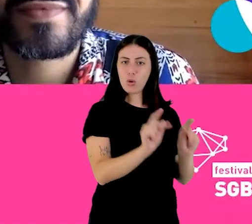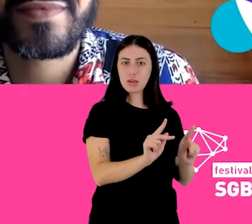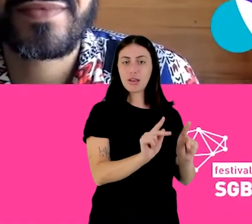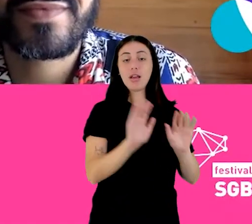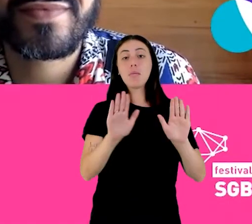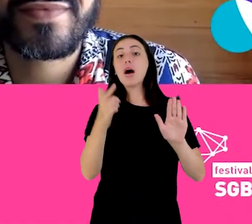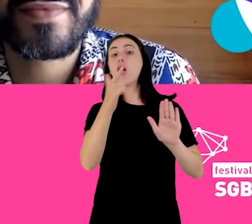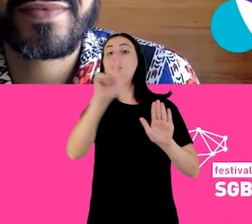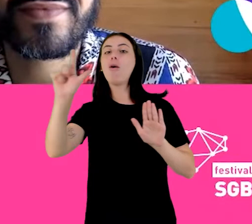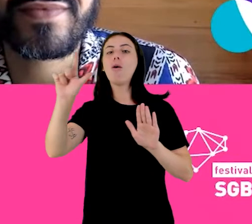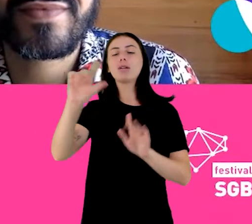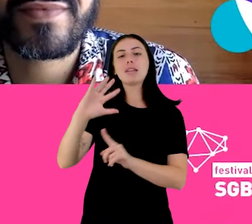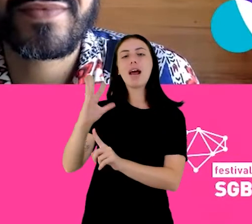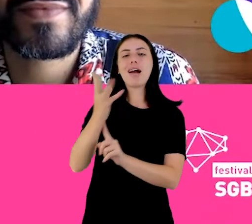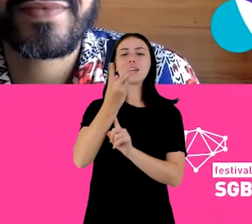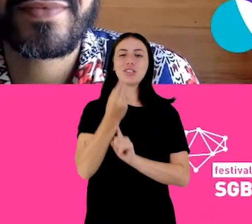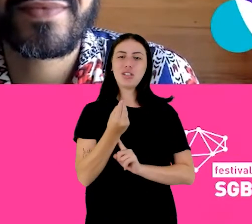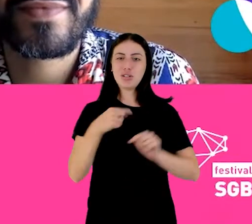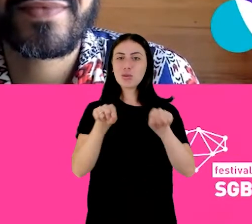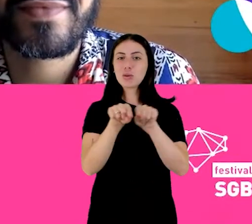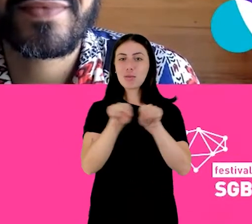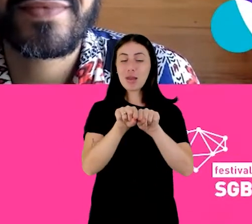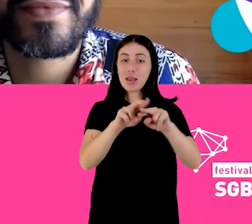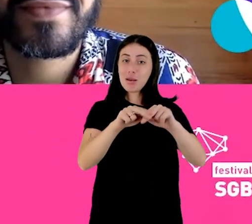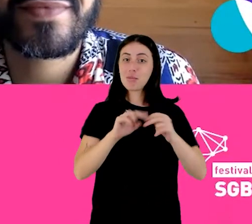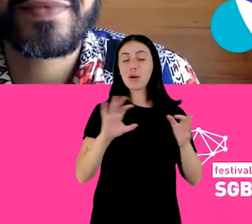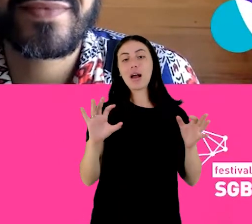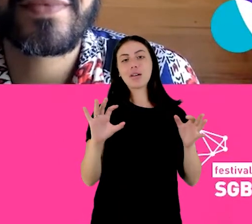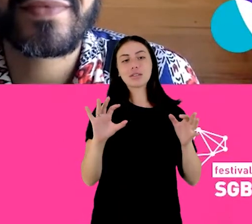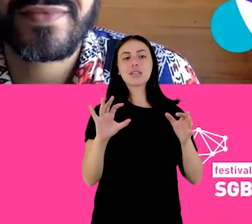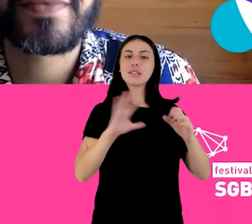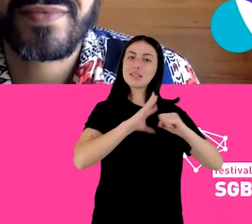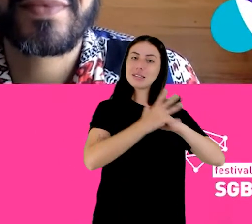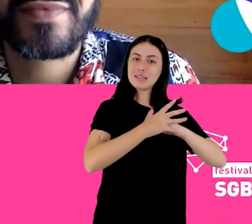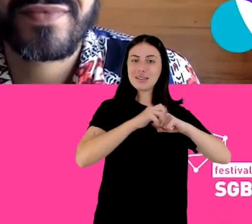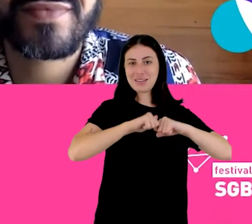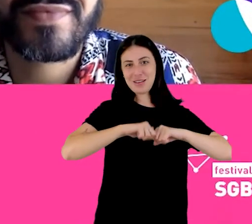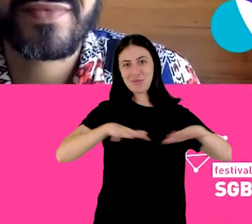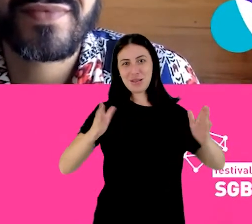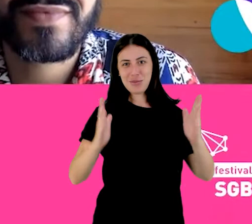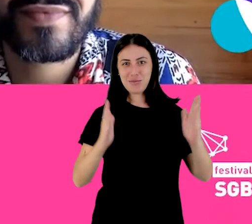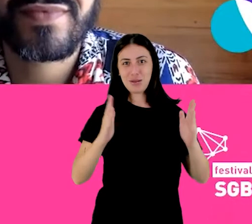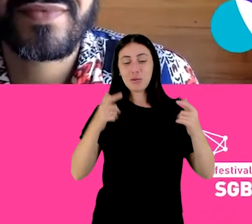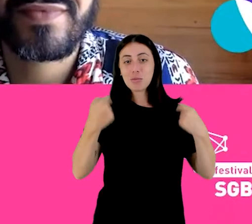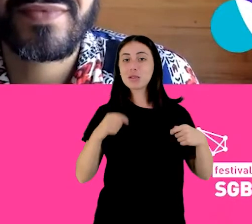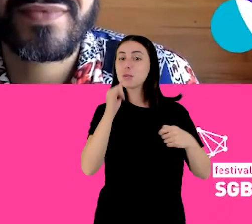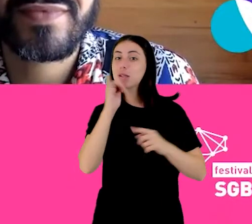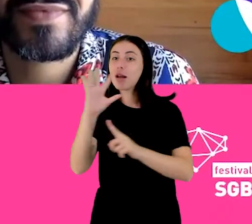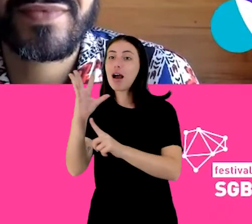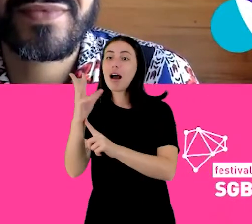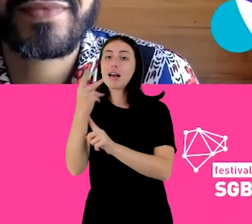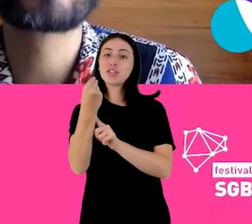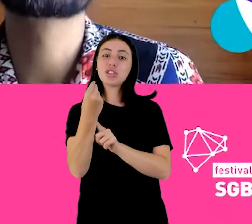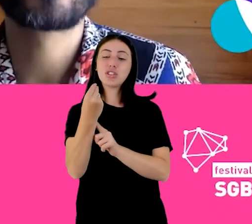falando aqui de filmes, né? Mas a gente tem outras expressões artísticas que, com a pandemia, precisaram